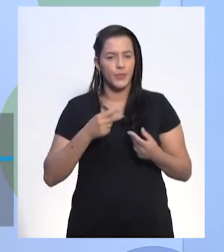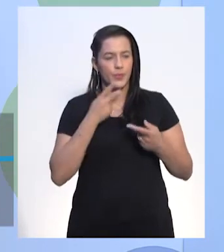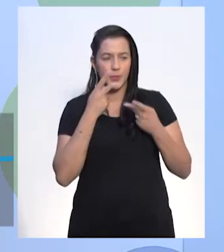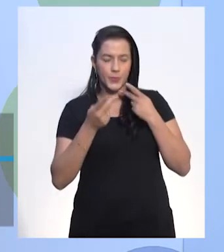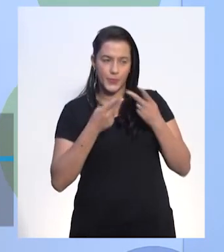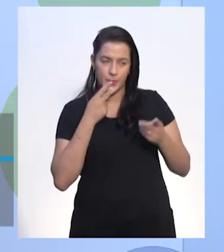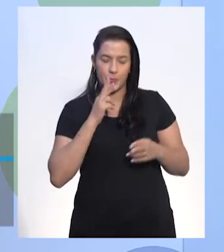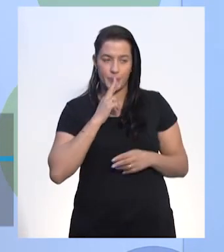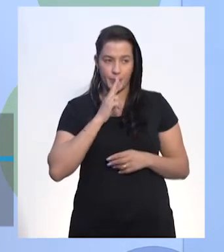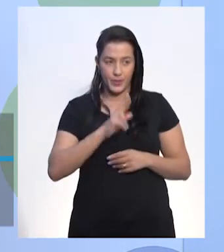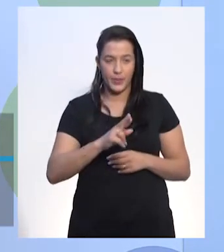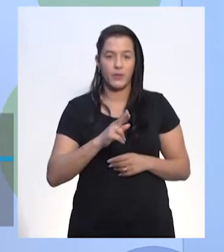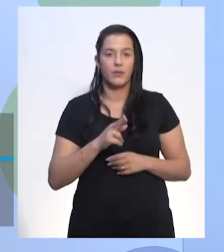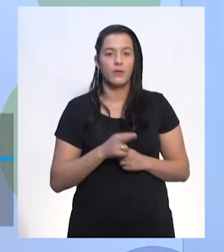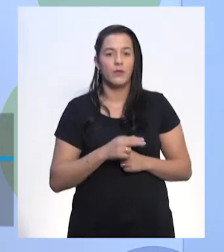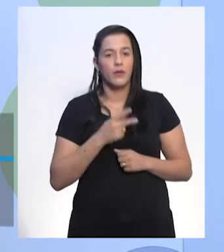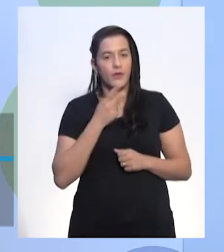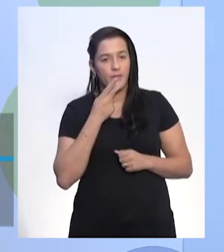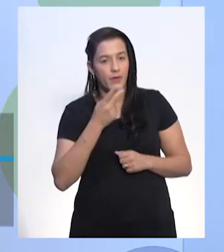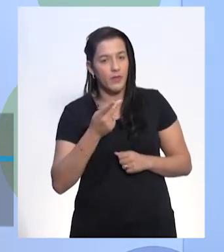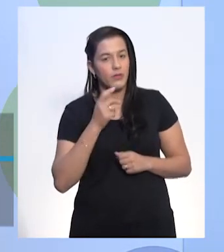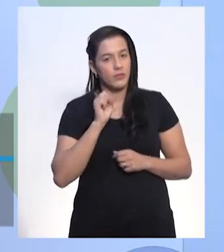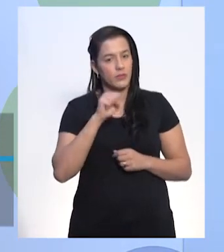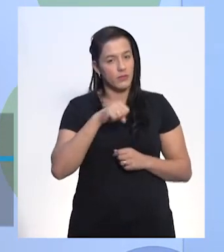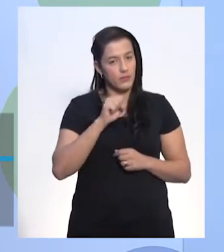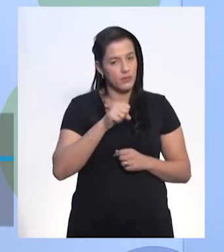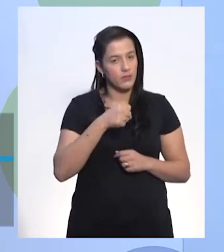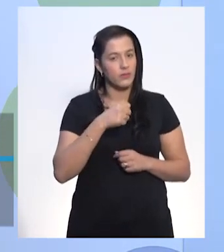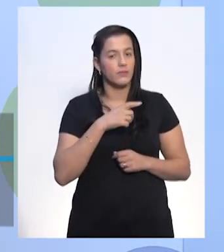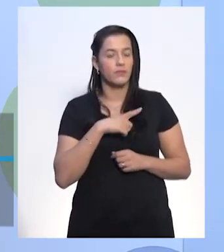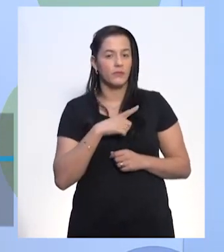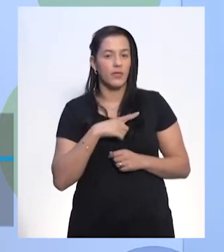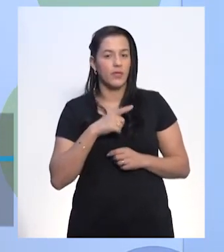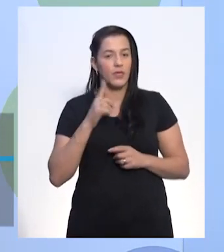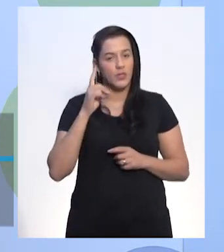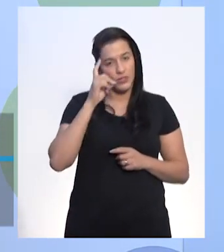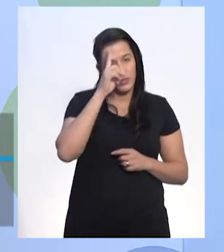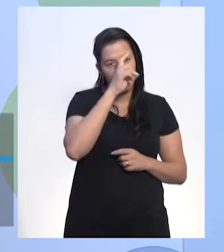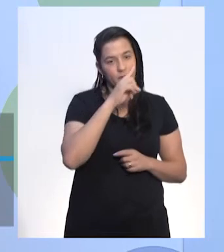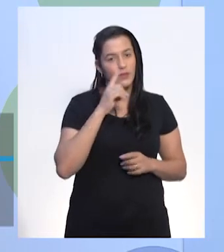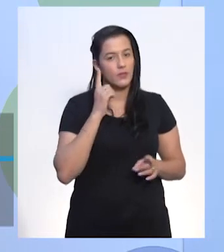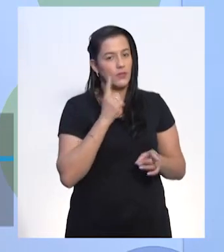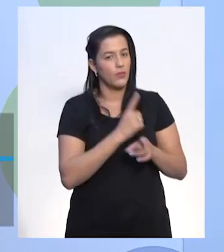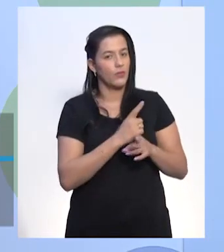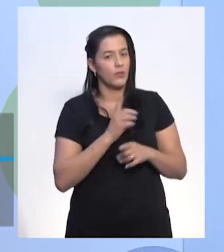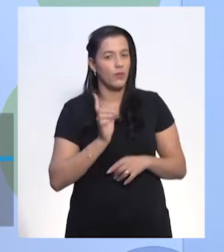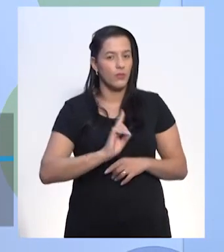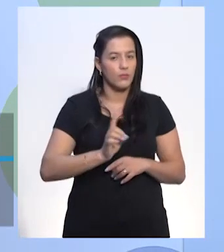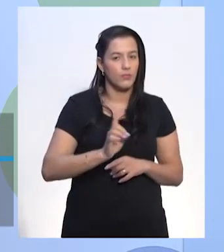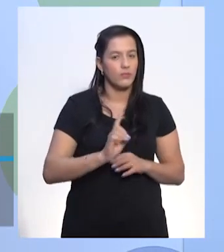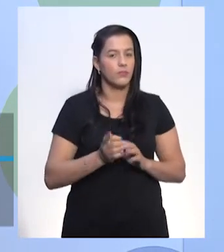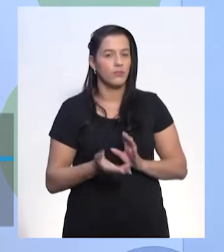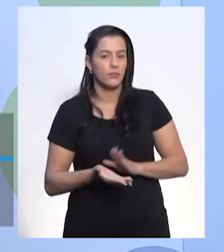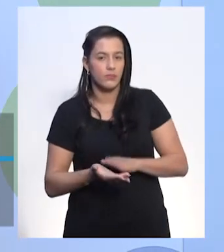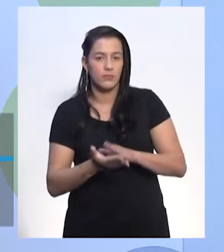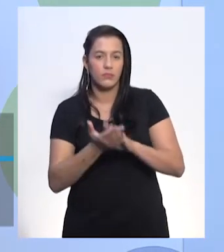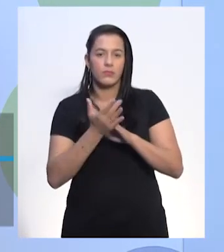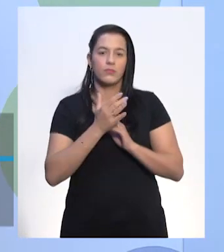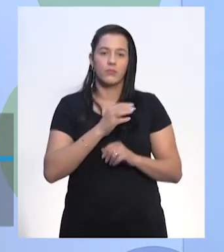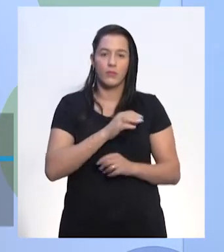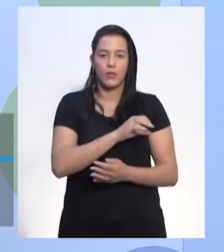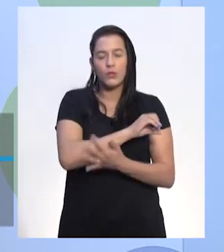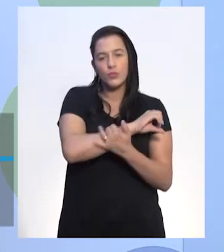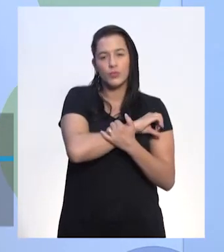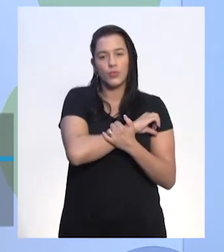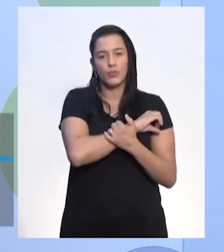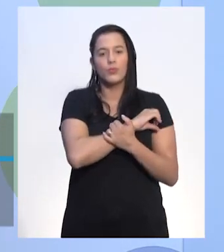que respondeu falou que praticava alguma coisa. Então- Foi difícil achar o não aqui. Você então, sabe- parabéns, Você nono sabe ano. que isso é